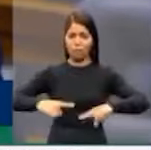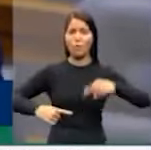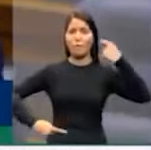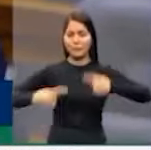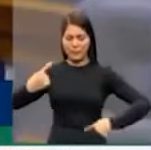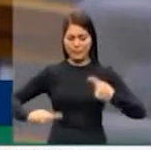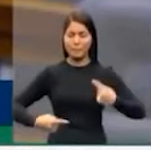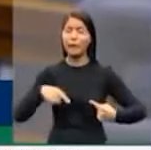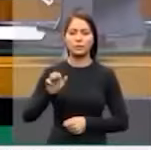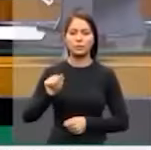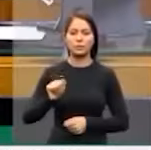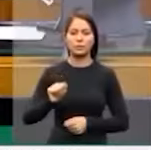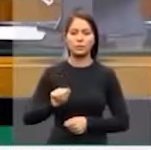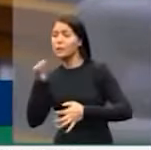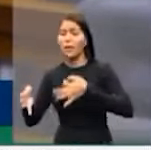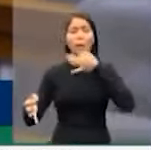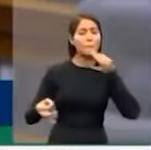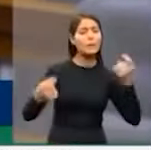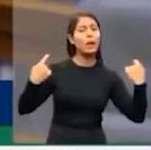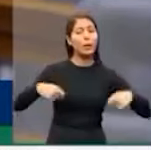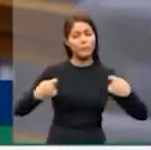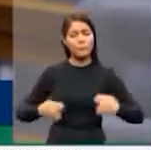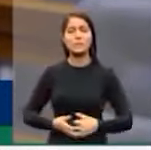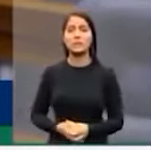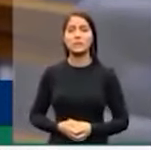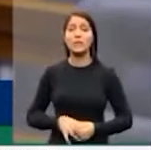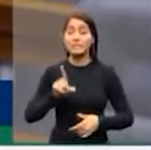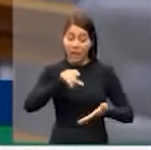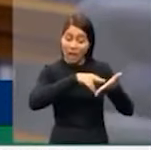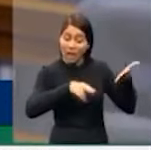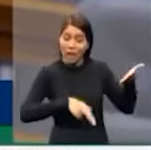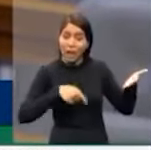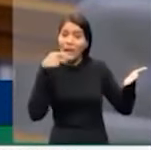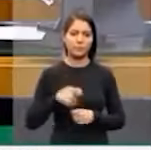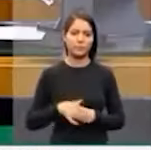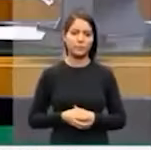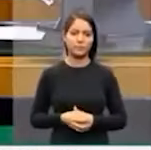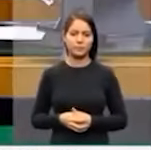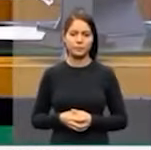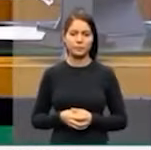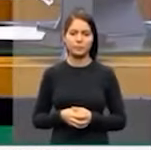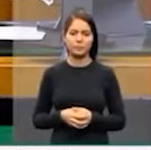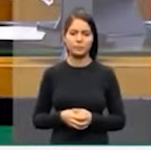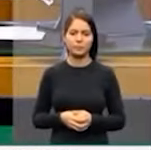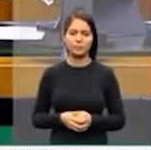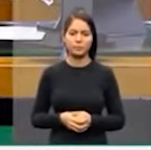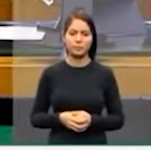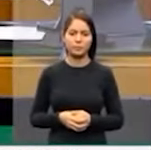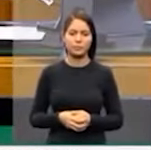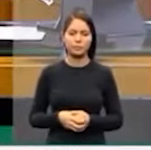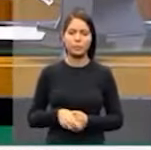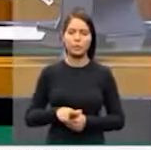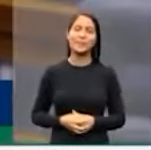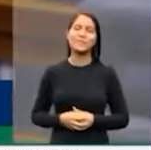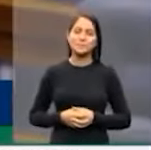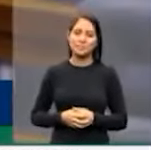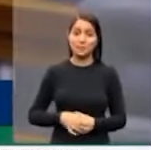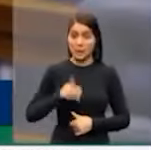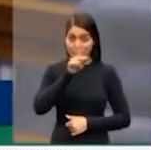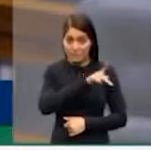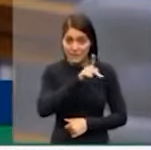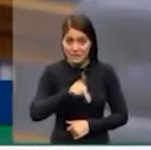autor de partido diferente pela tua de partido diferente mais o projeto é benéfico para a sociedade presidente marcos pereira